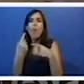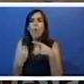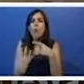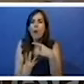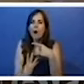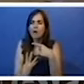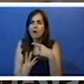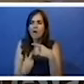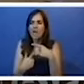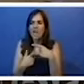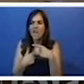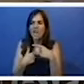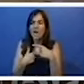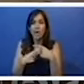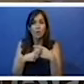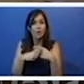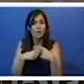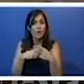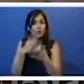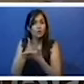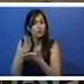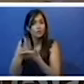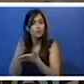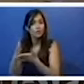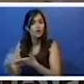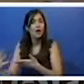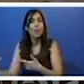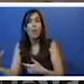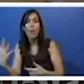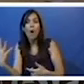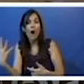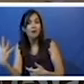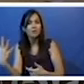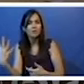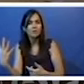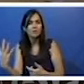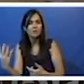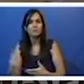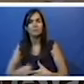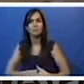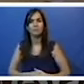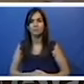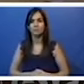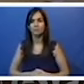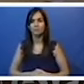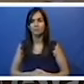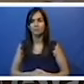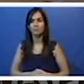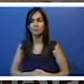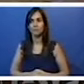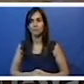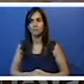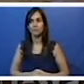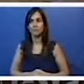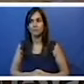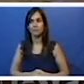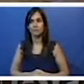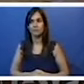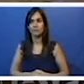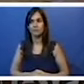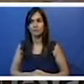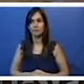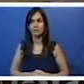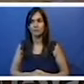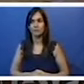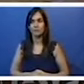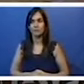eu tenho que dividir em quatro partes a mesma barra de chocolate em quatro